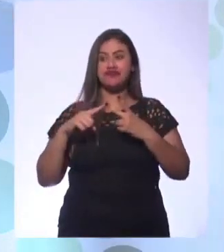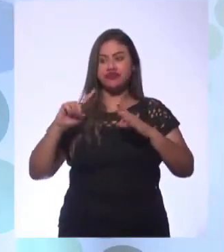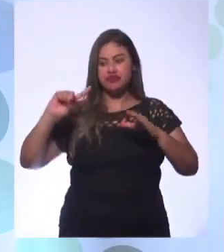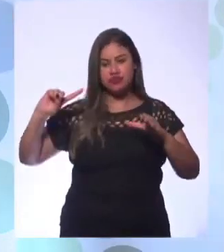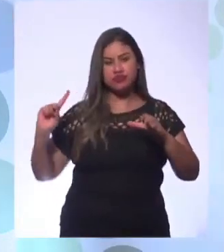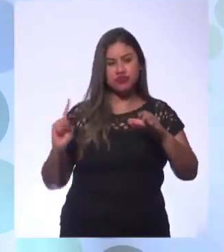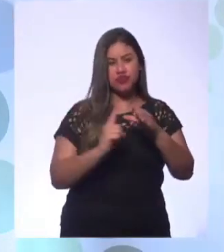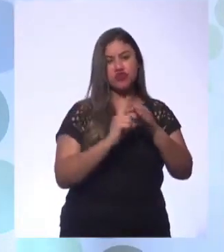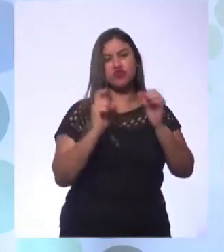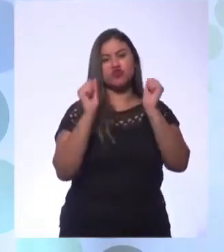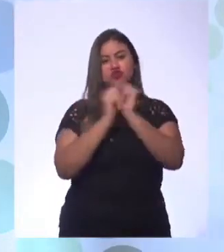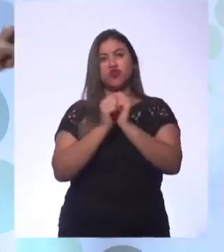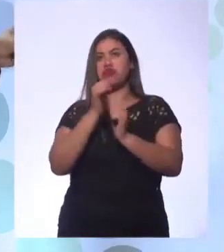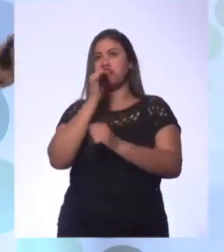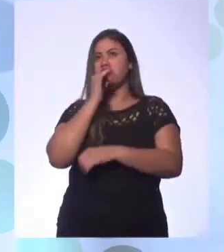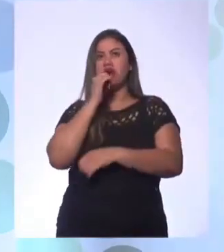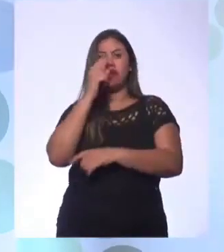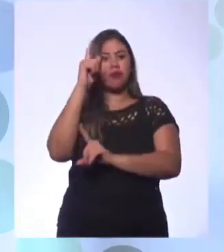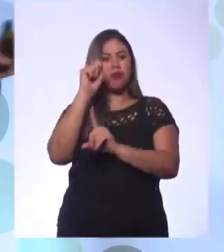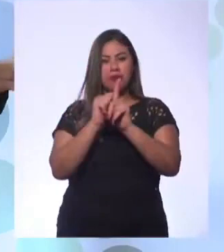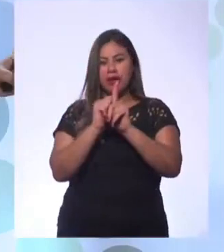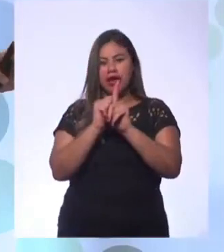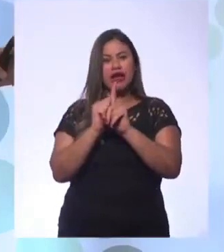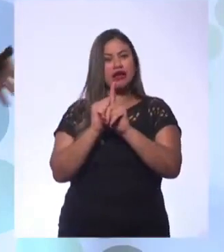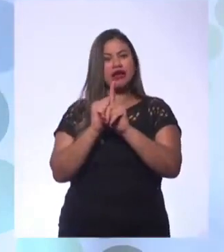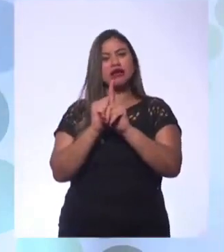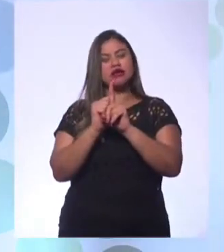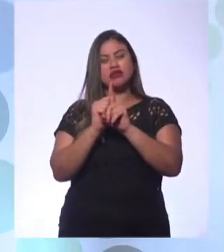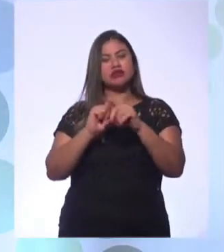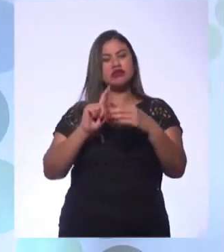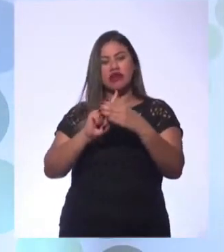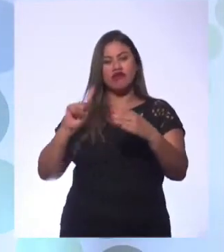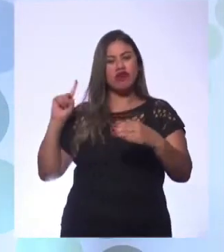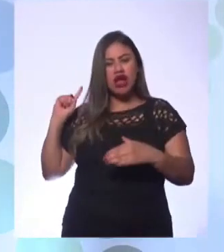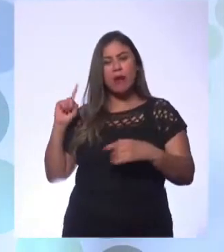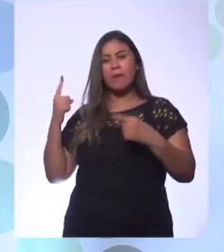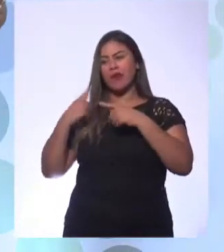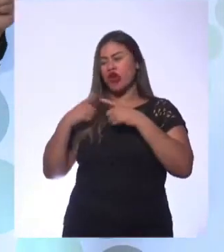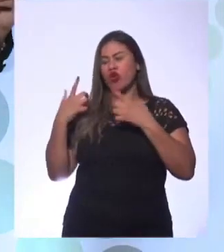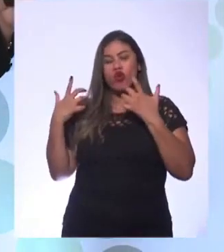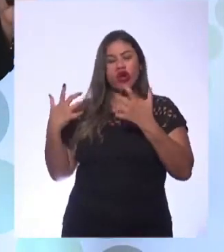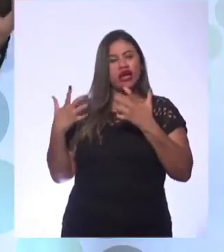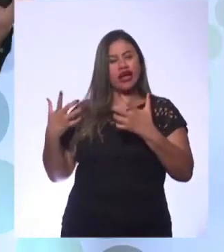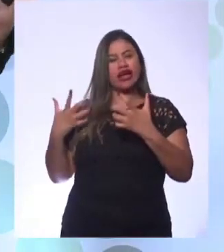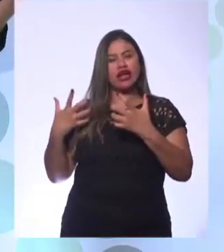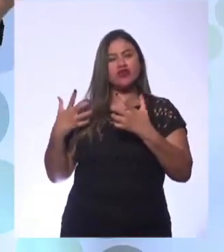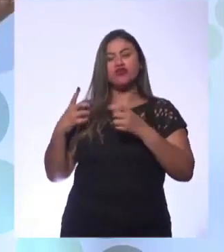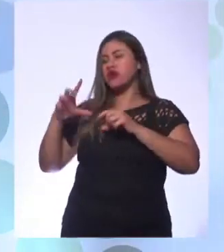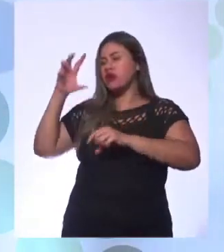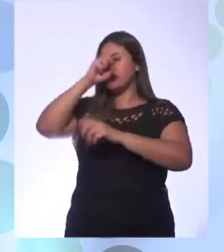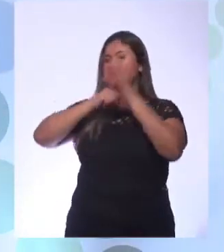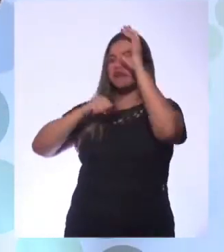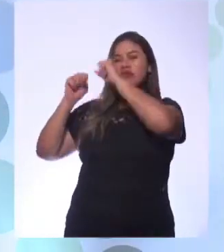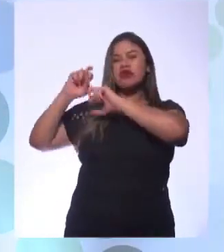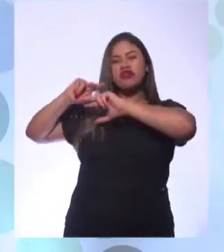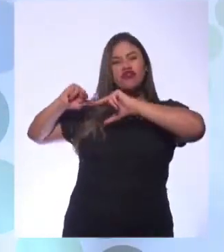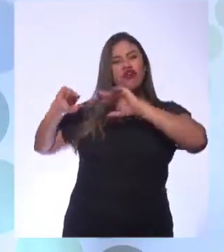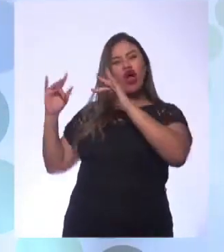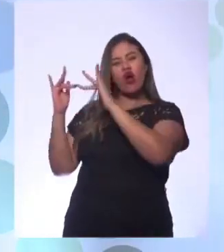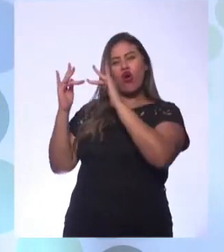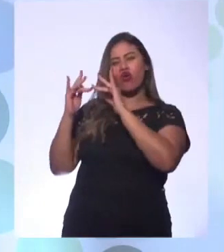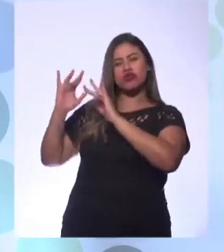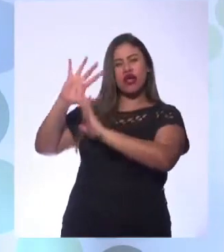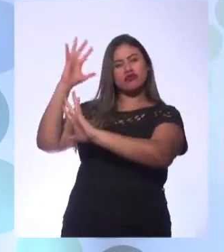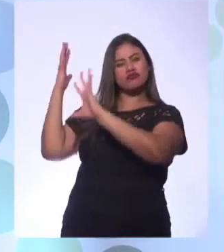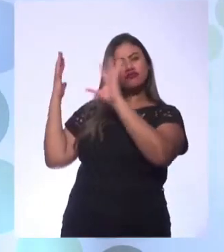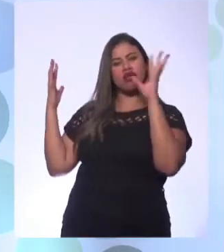na mata, fico lá um mês, isolada, justamente porque eu quero extrair o máximo possível daquele contato com a natureza